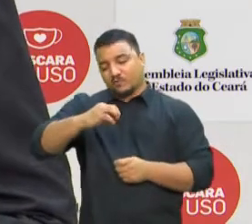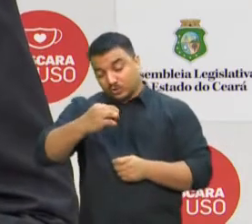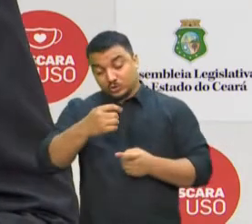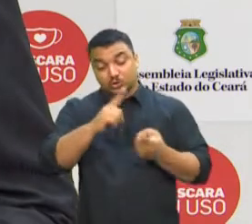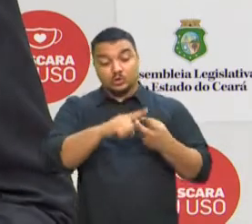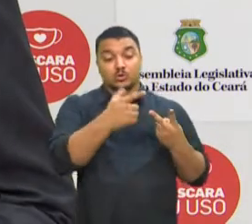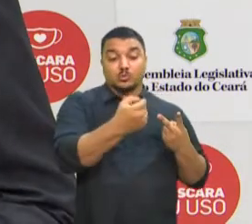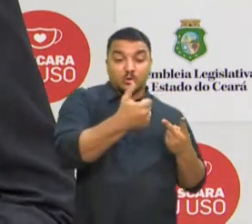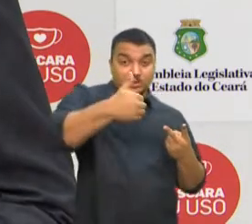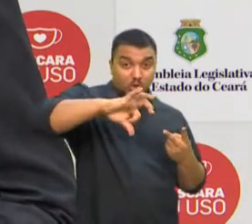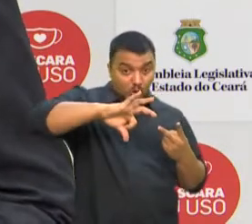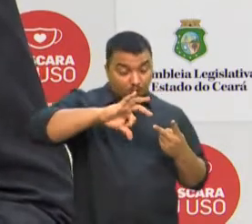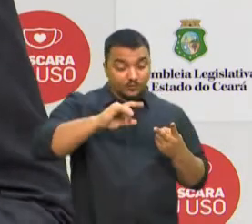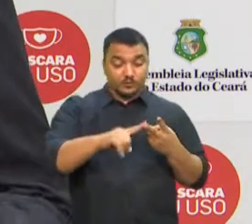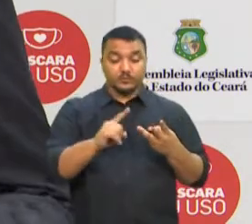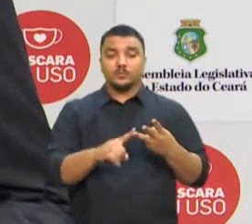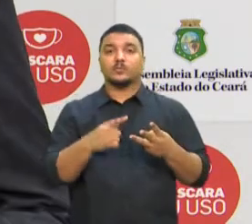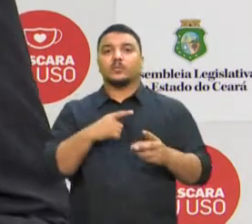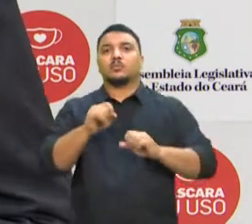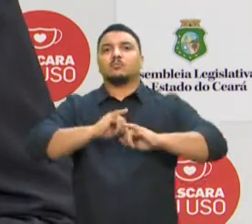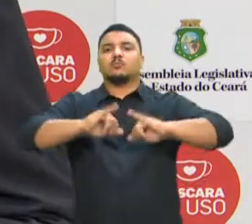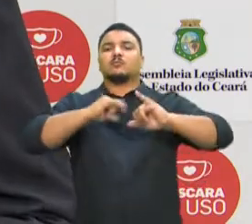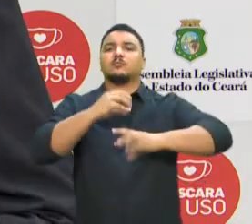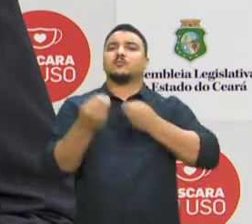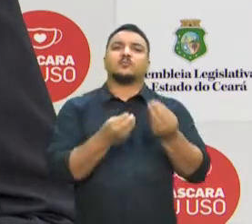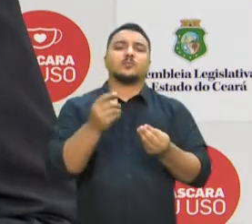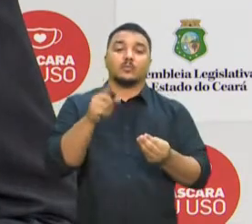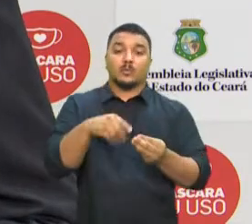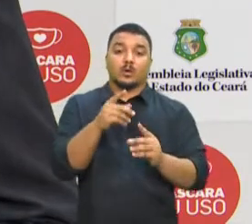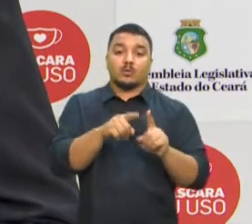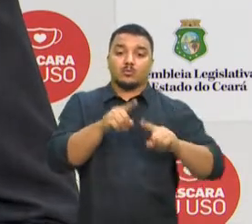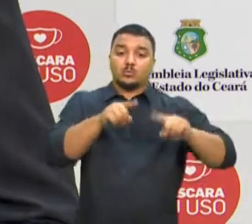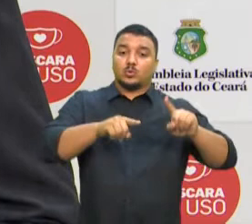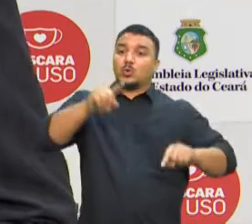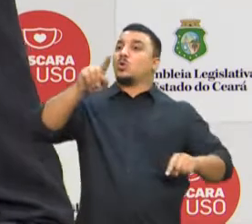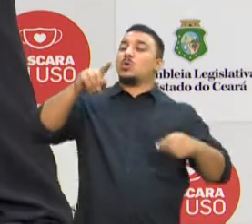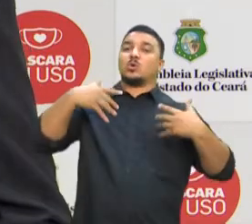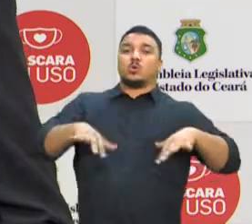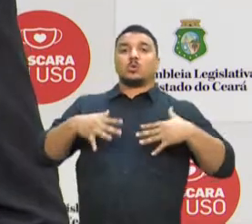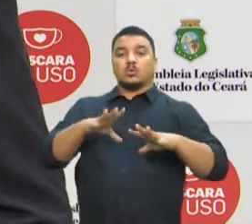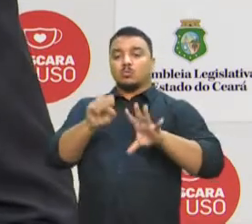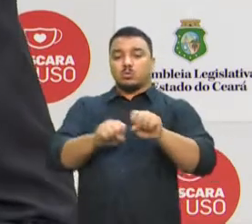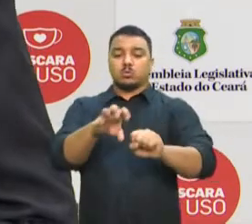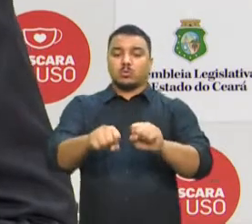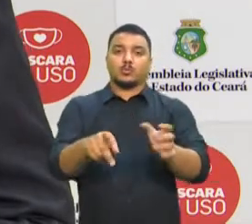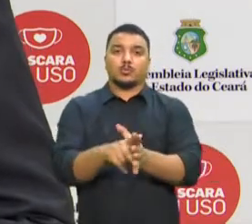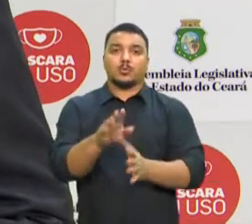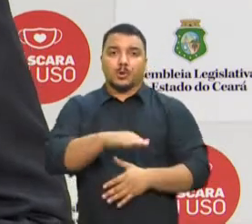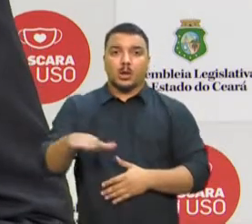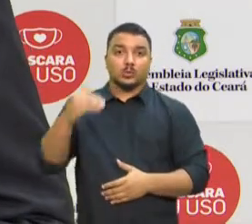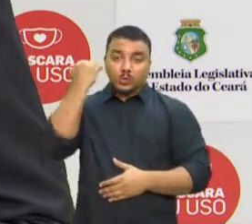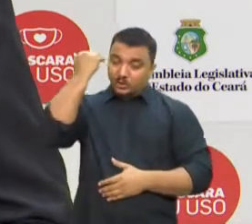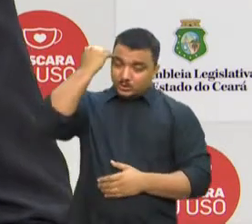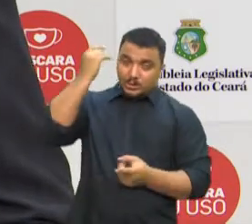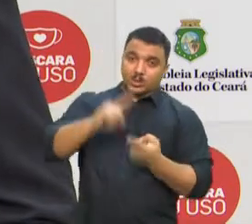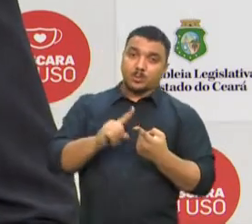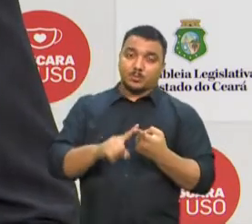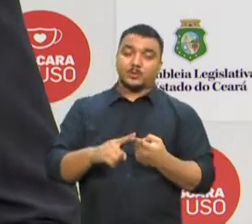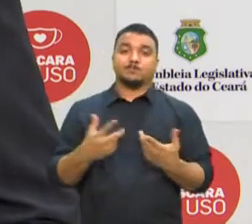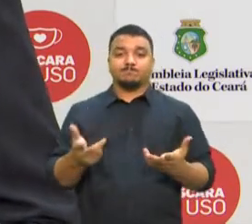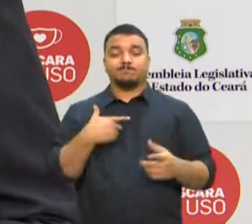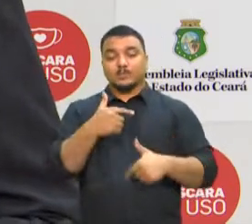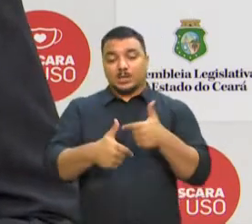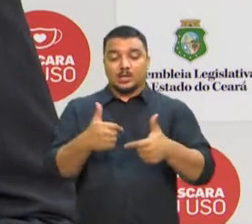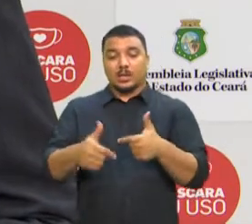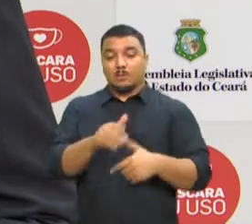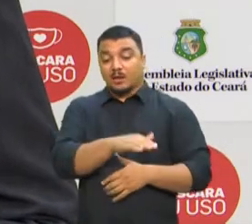2019-2020, mostra um alto índice dessas explorações em relação à criança e adolescente, ao trabalho